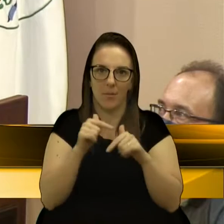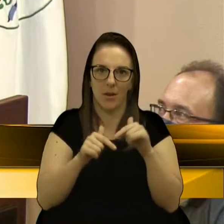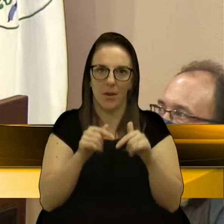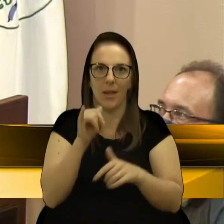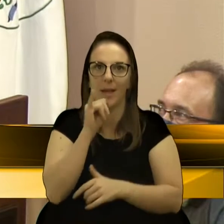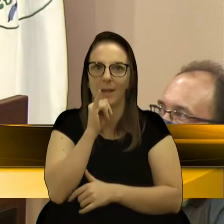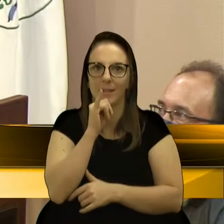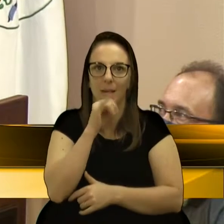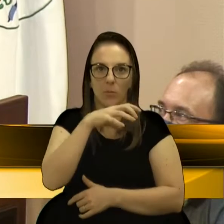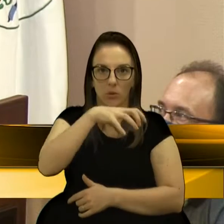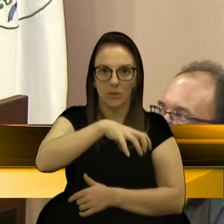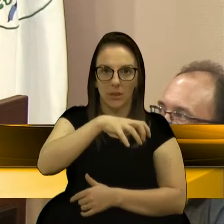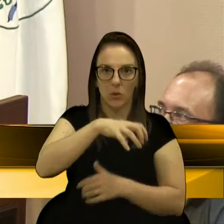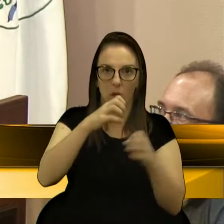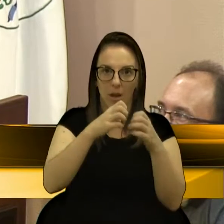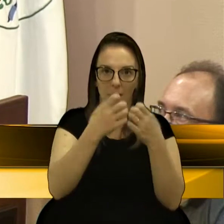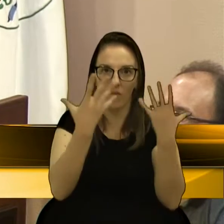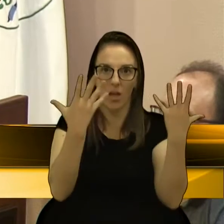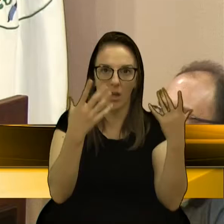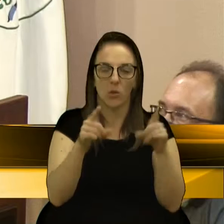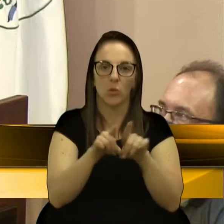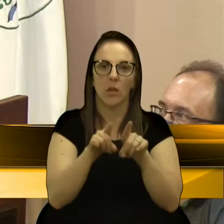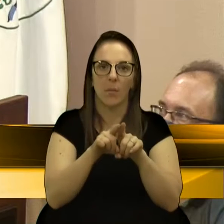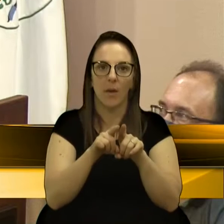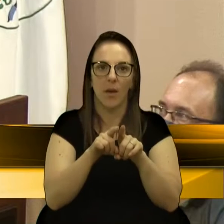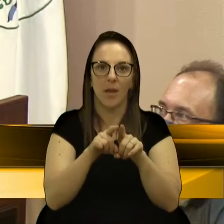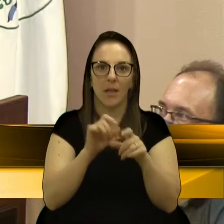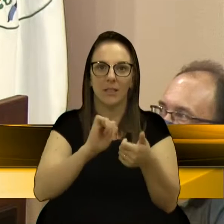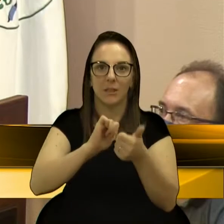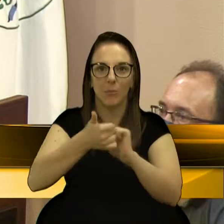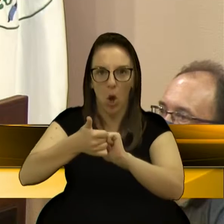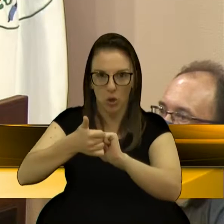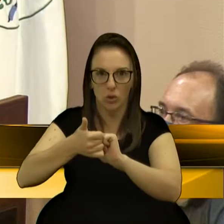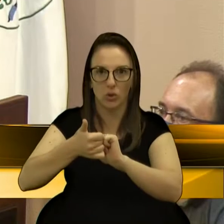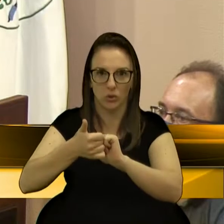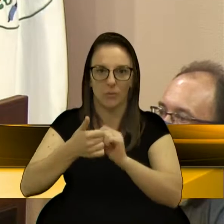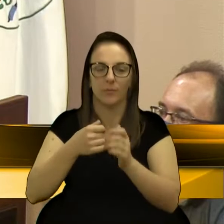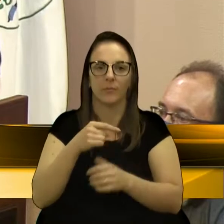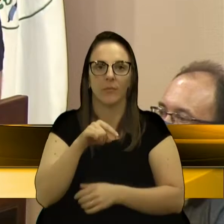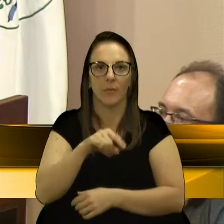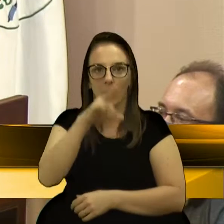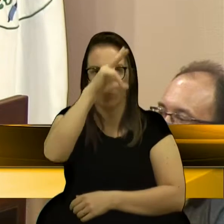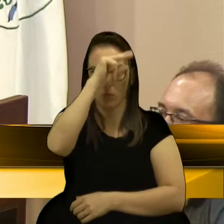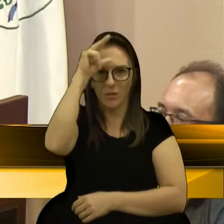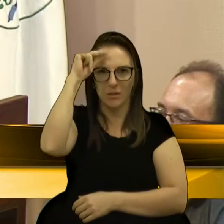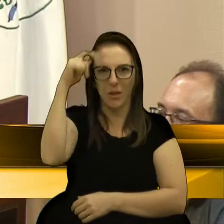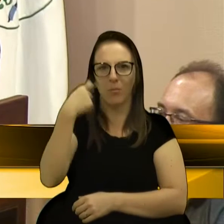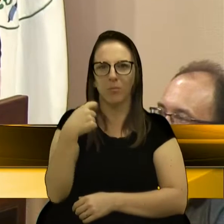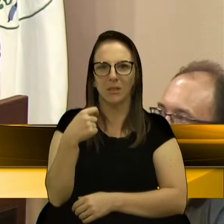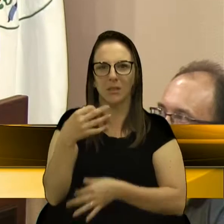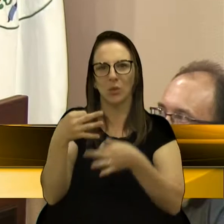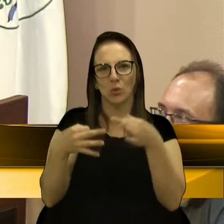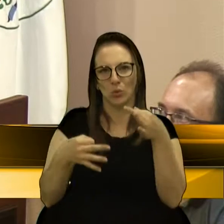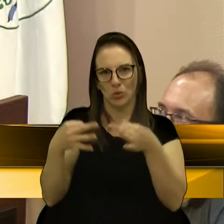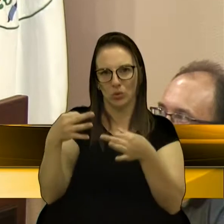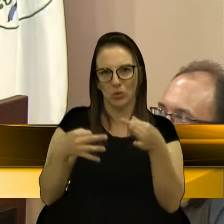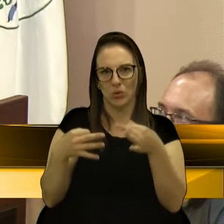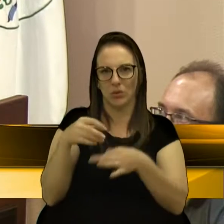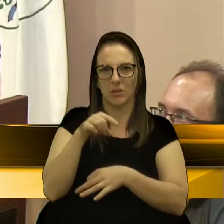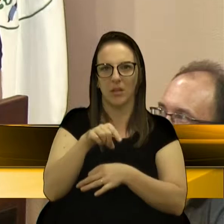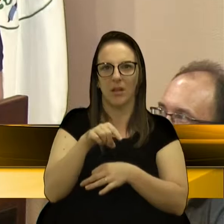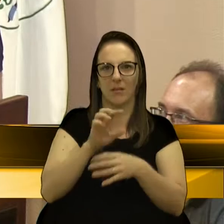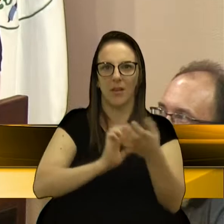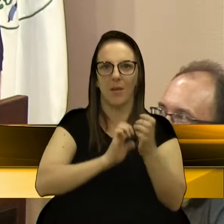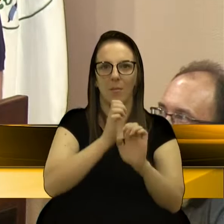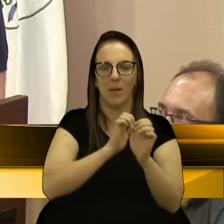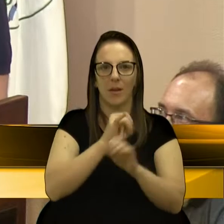o setor das quadras esportivas. E o município pode, e no meu entender deve, ser justo com esses empregadores. No